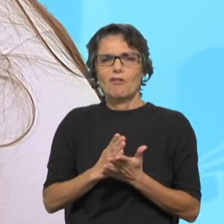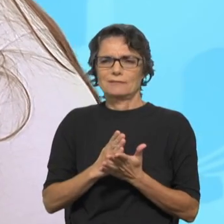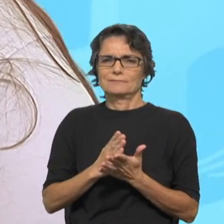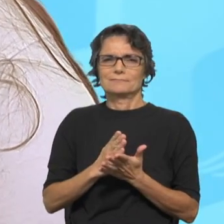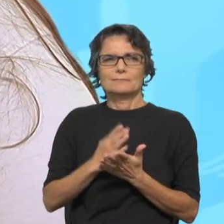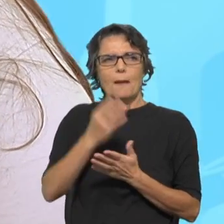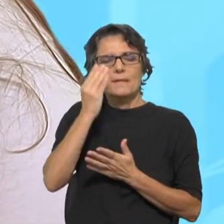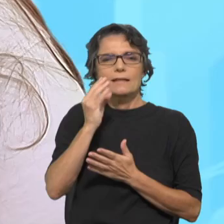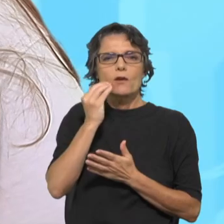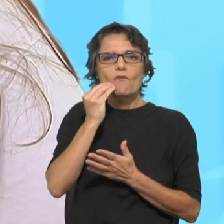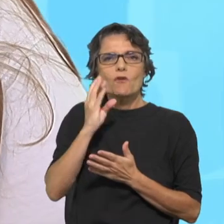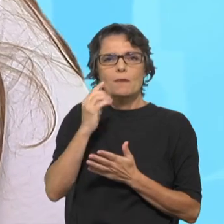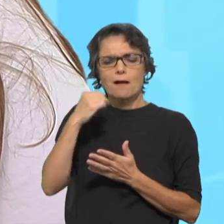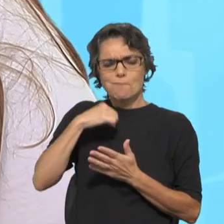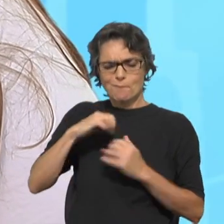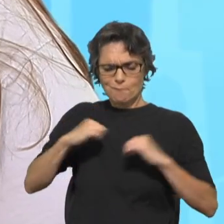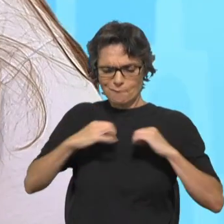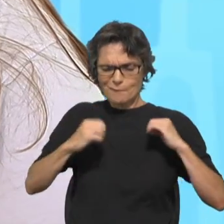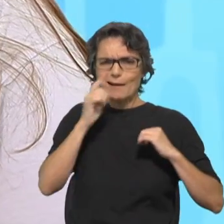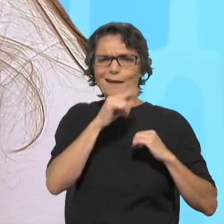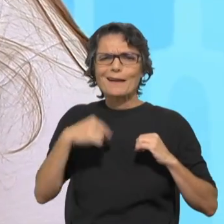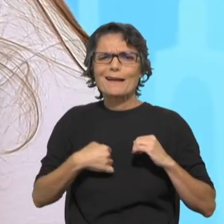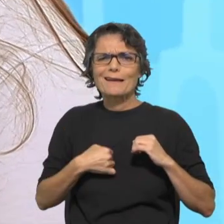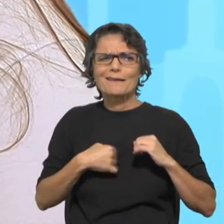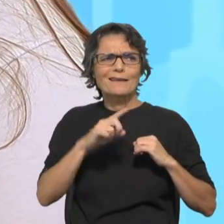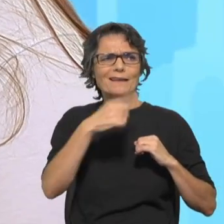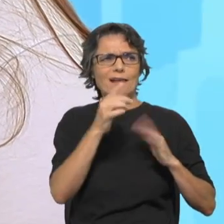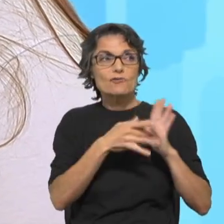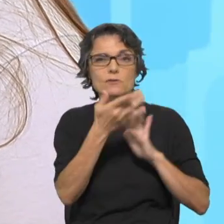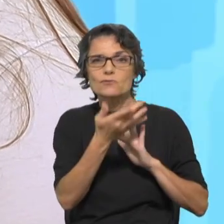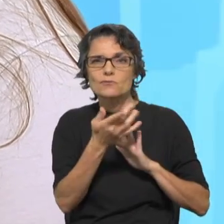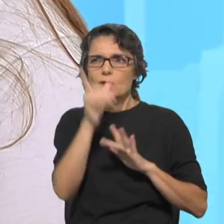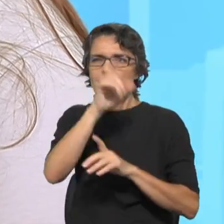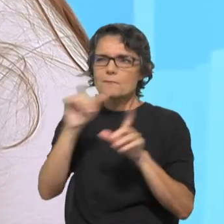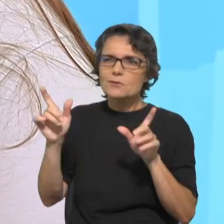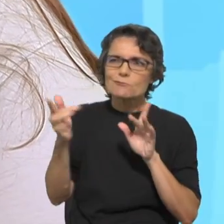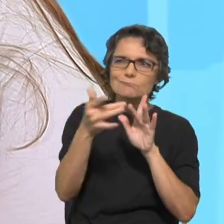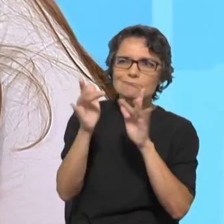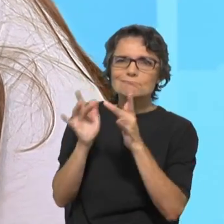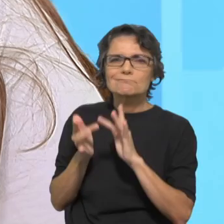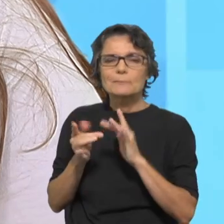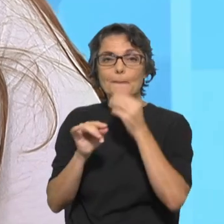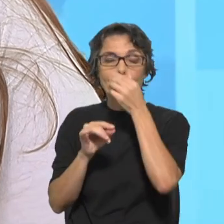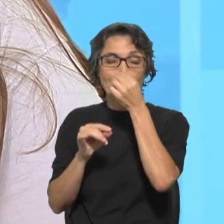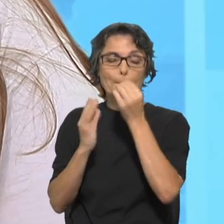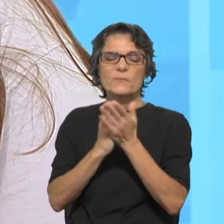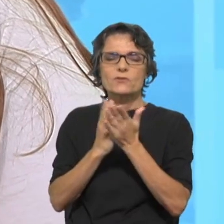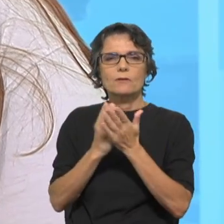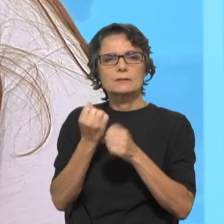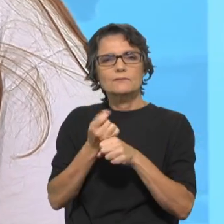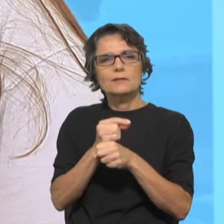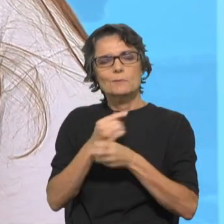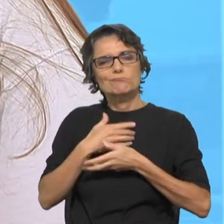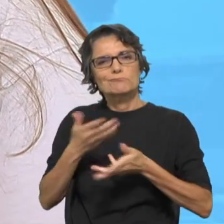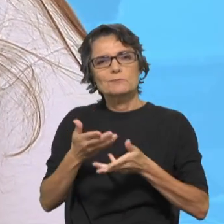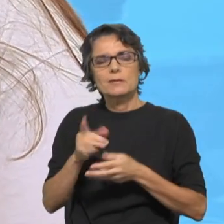pessoas, de me conhecer a mim própria, de conhecer Jesus. Tem sido uma escola de oração e, sobretudo, uma escola de serviço e disponibilidade, porque aquilo que eu também